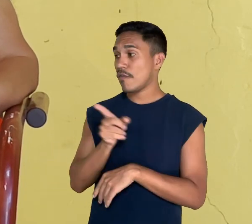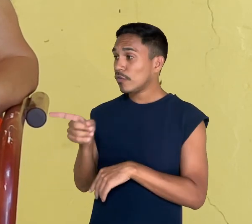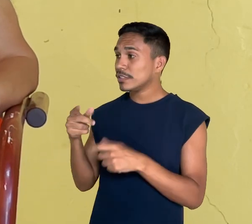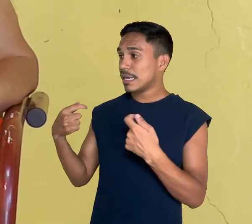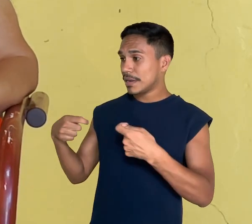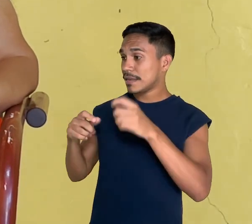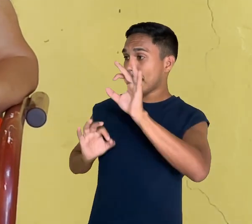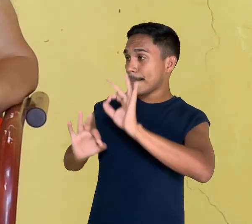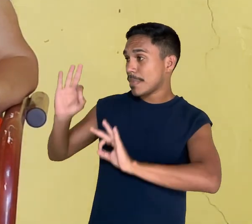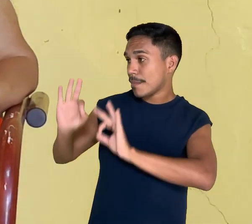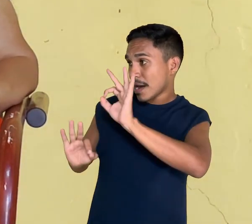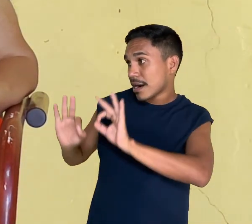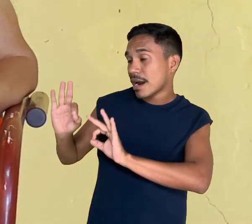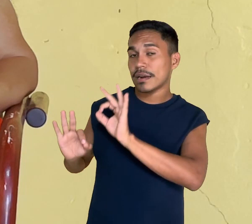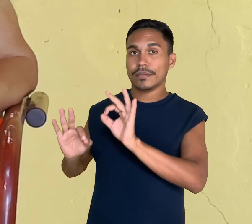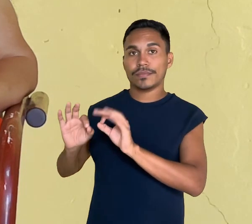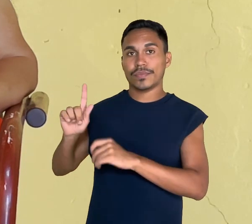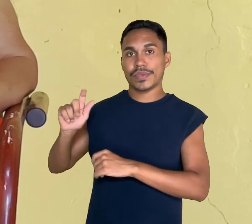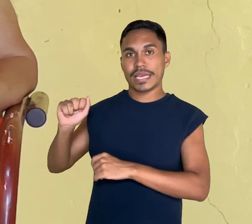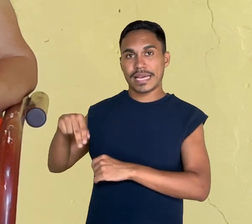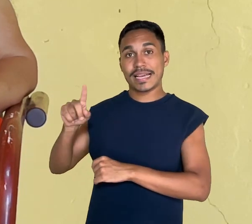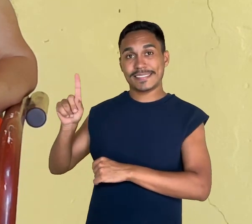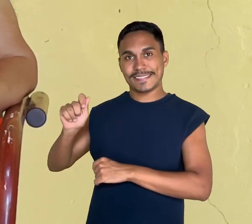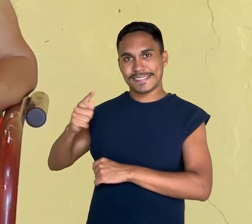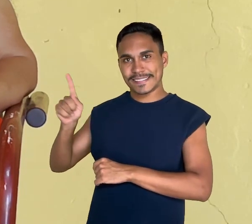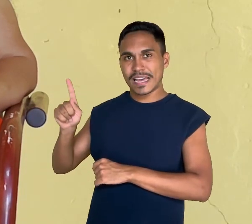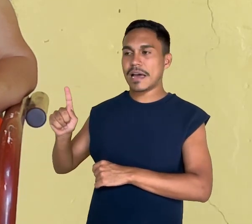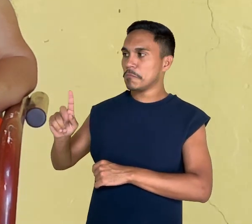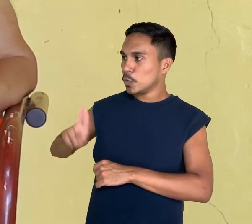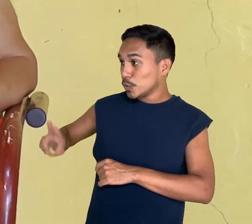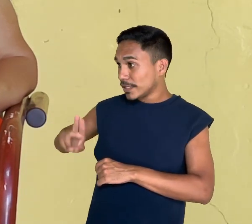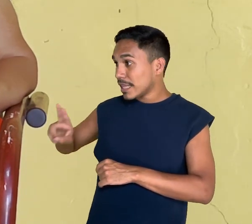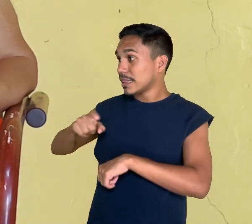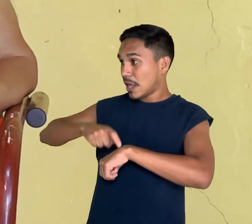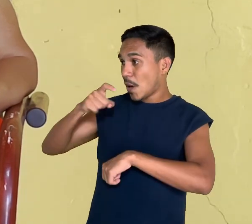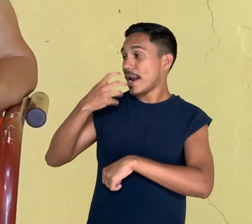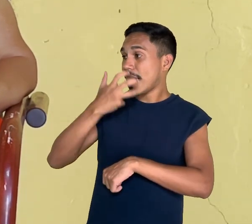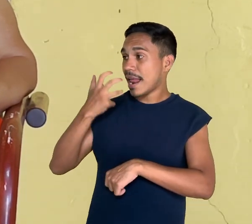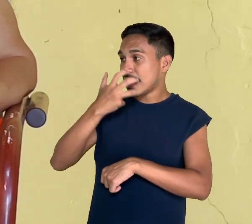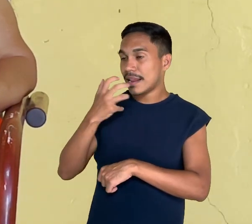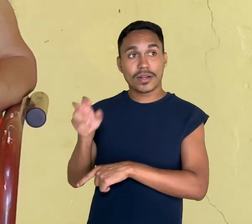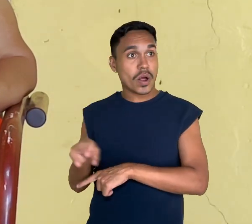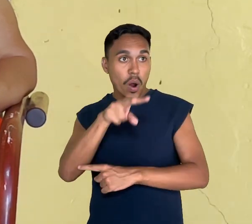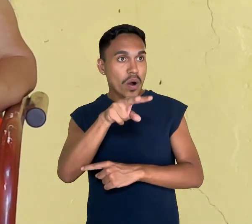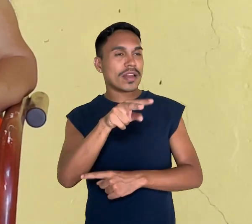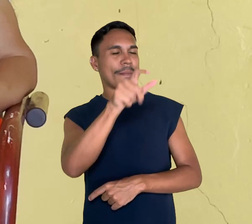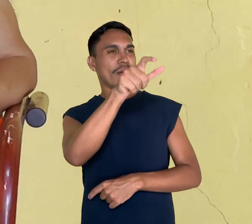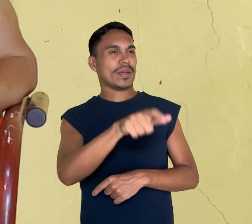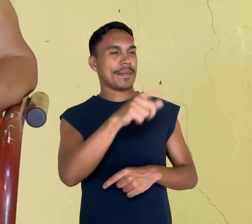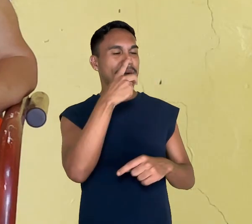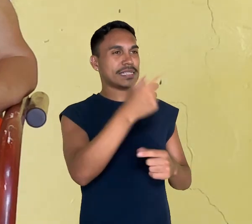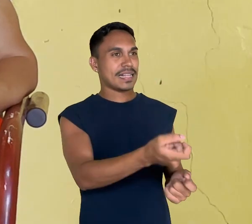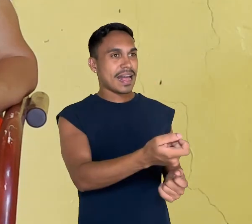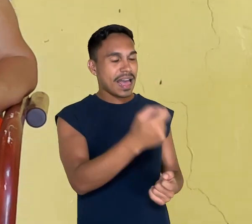Então, você tem que estar preparada, você está com um ganzá na mão, balançando o ganzá e cantando um coco. De repente, você olha para alguém e vem